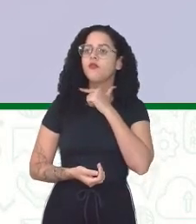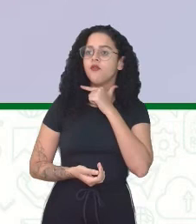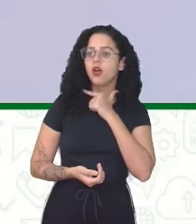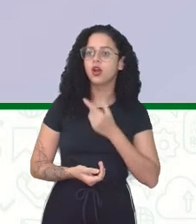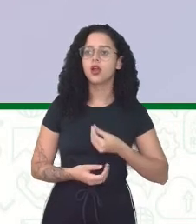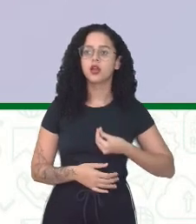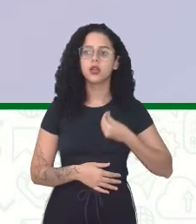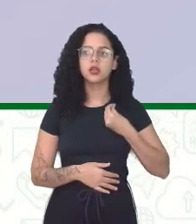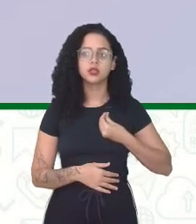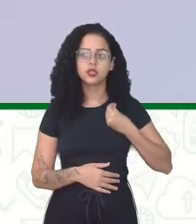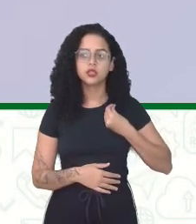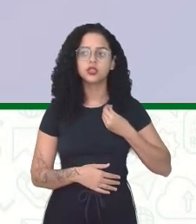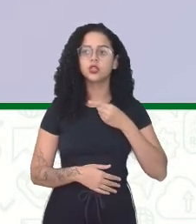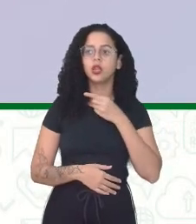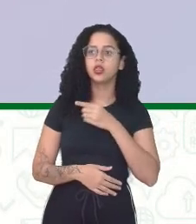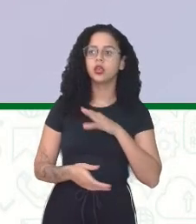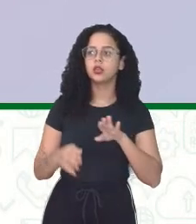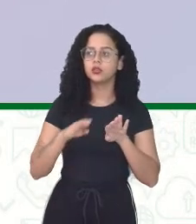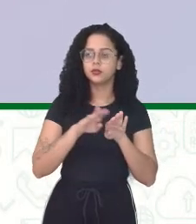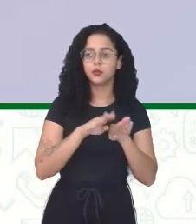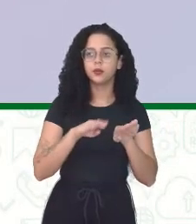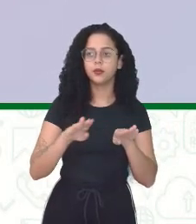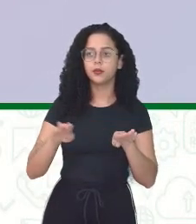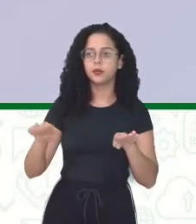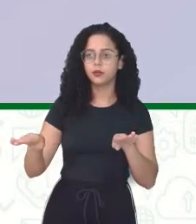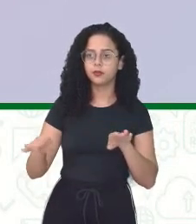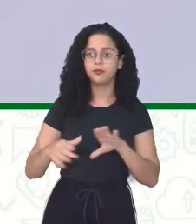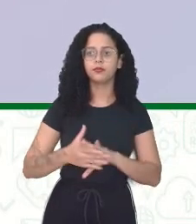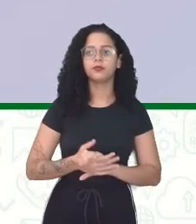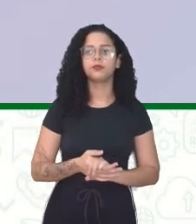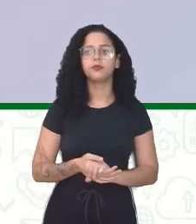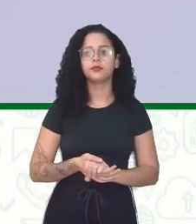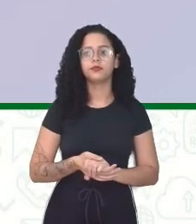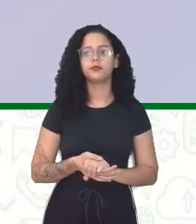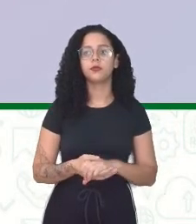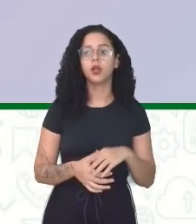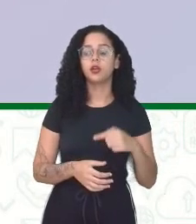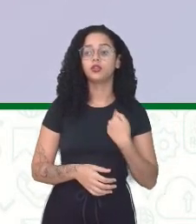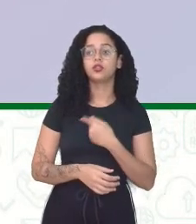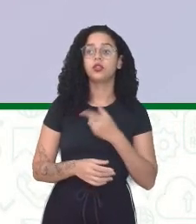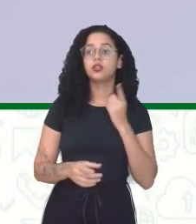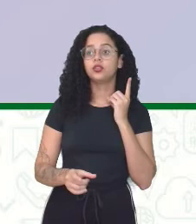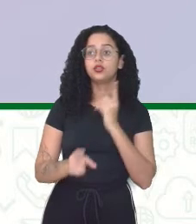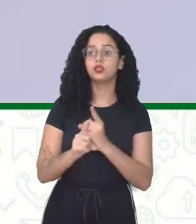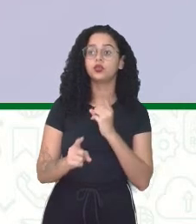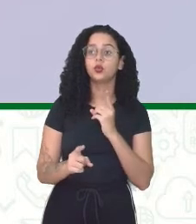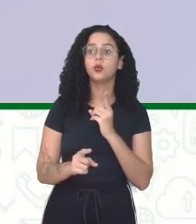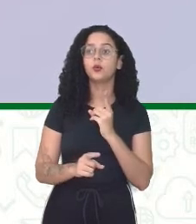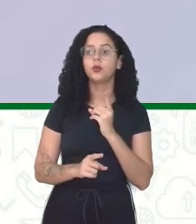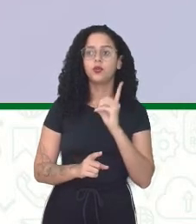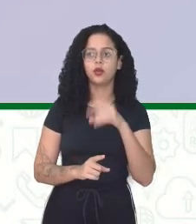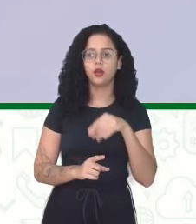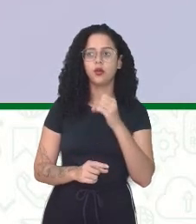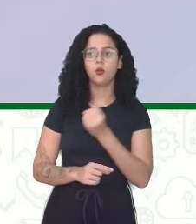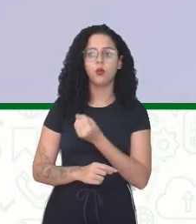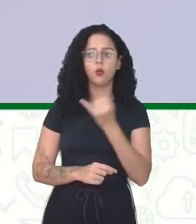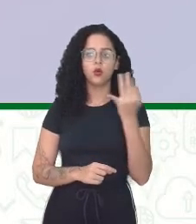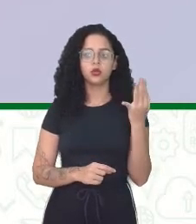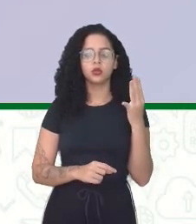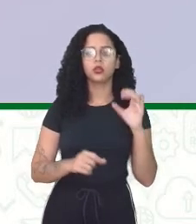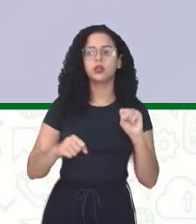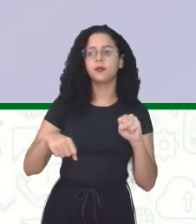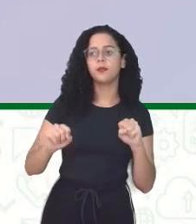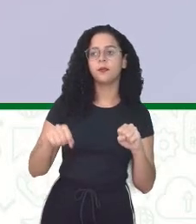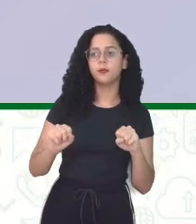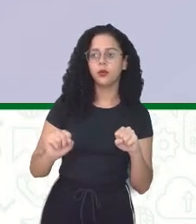existem nesse estacionamento, né? E que a gente descobriu que era a quantidade de